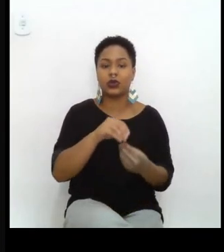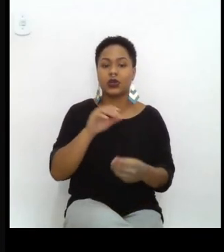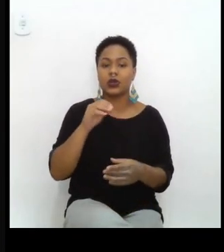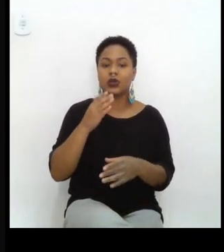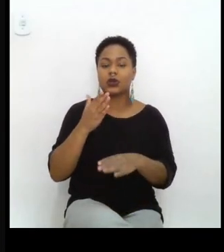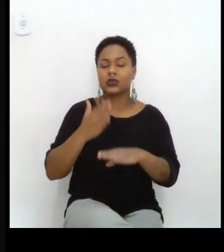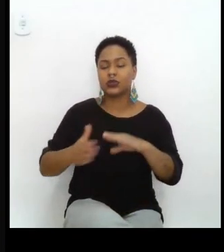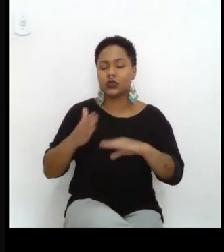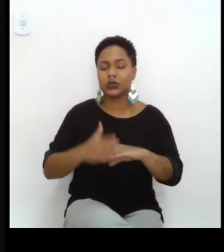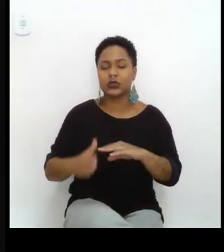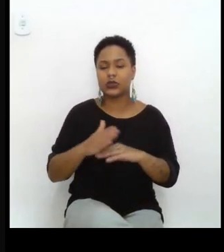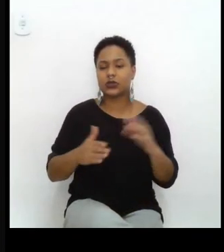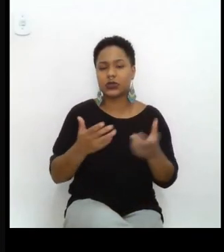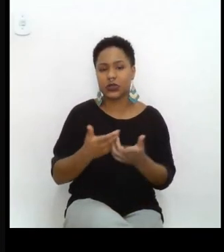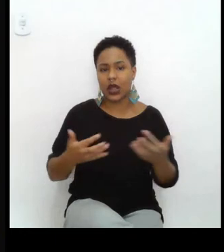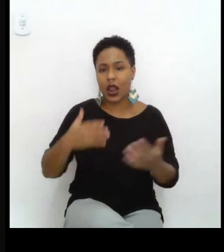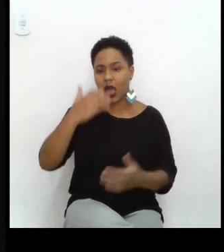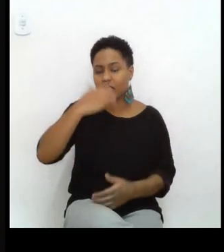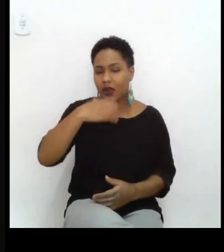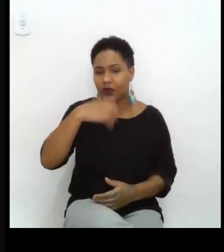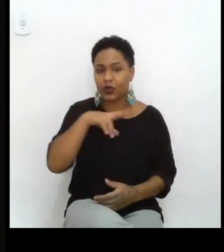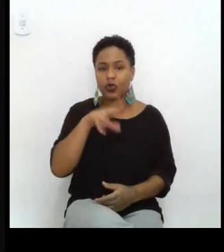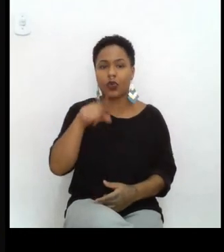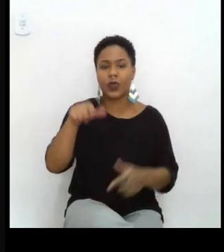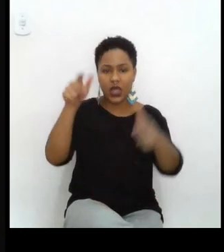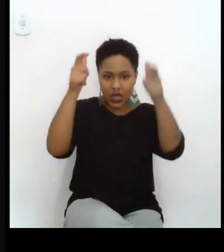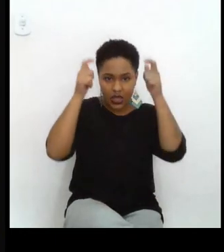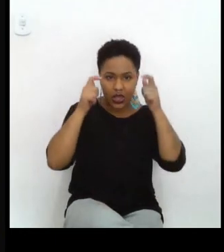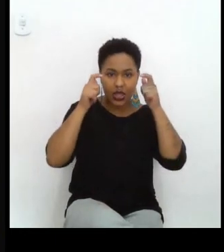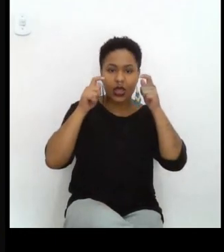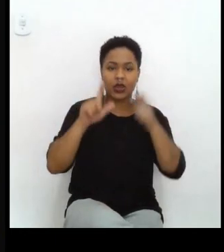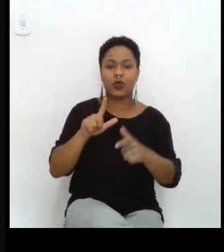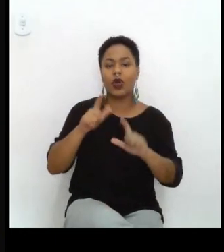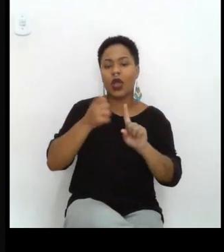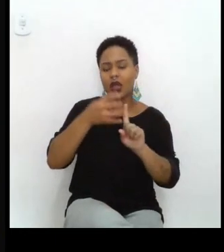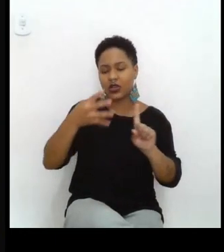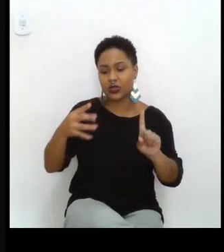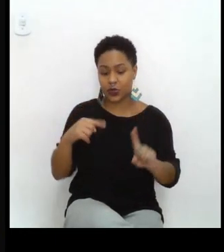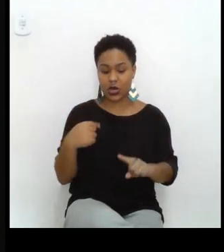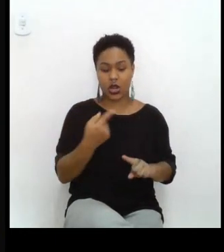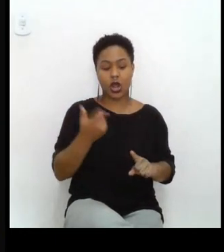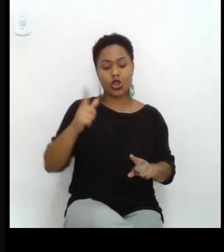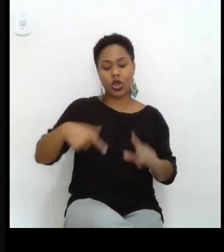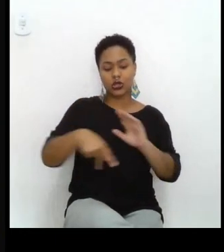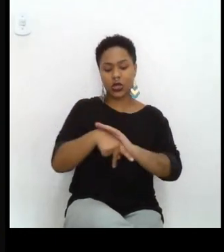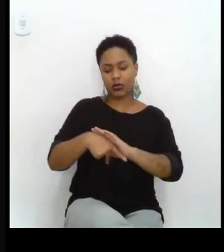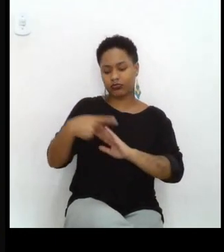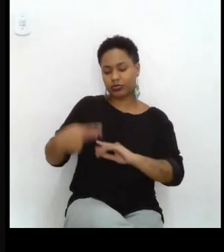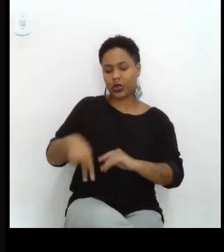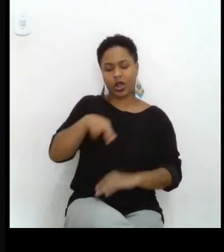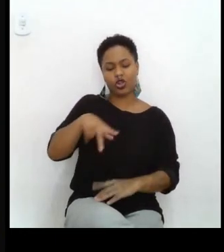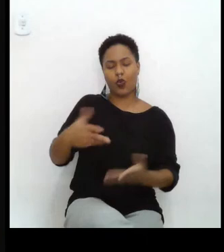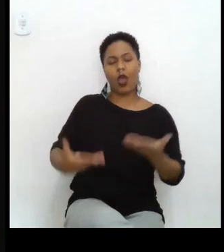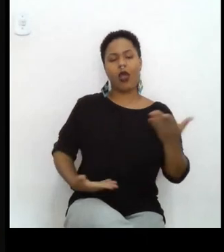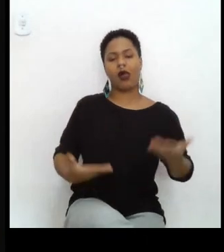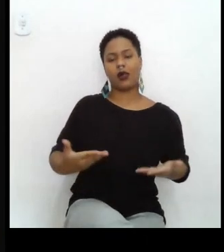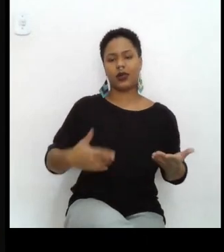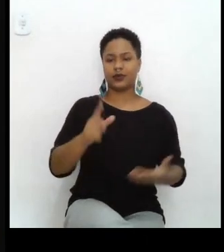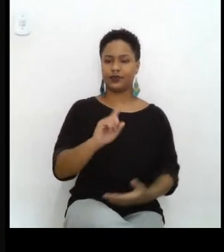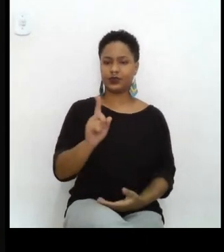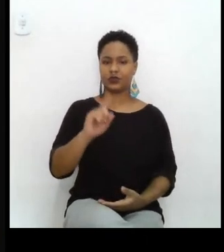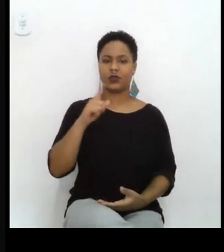é chamava reino dgbt nós é cria não é criado é que foi articulada por uma série de pessoas como